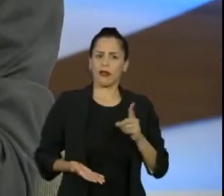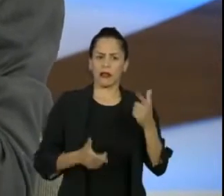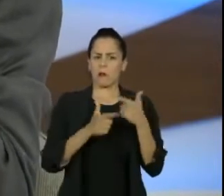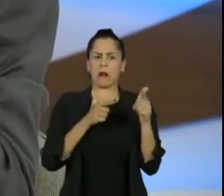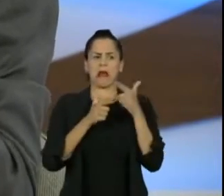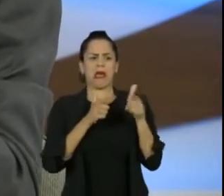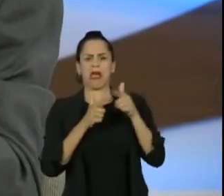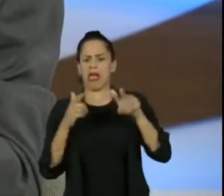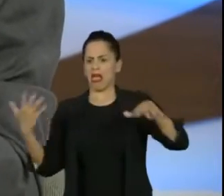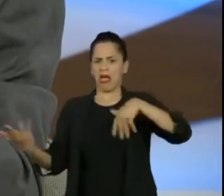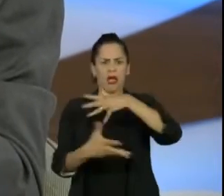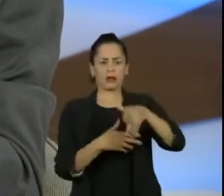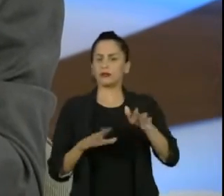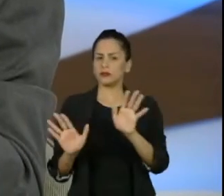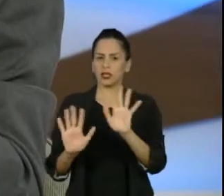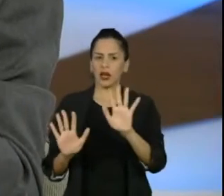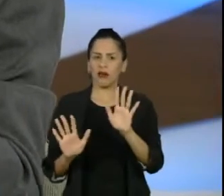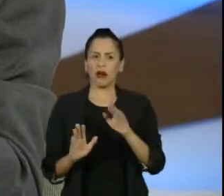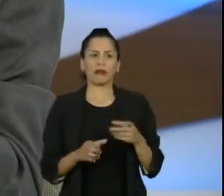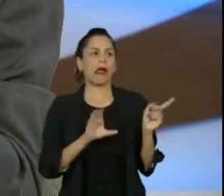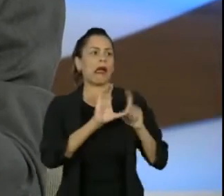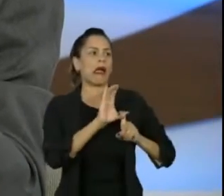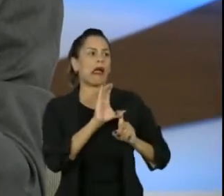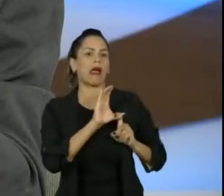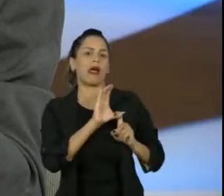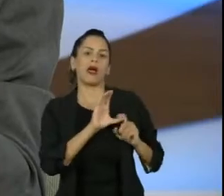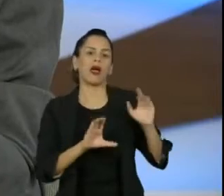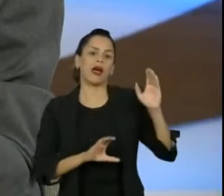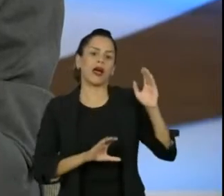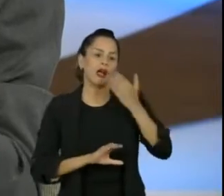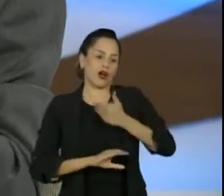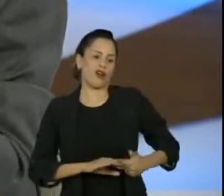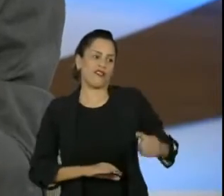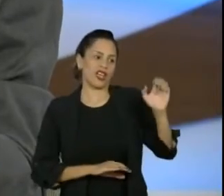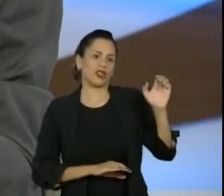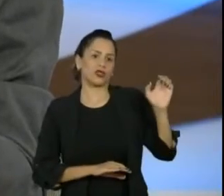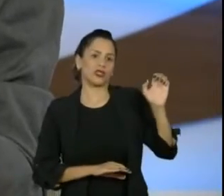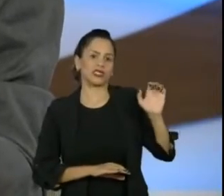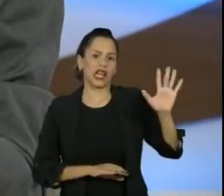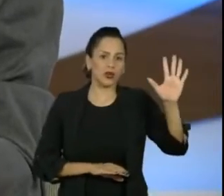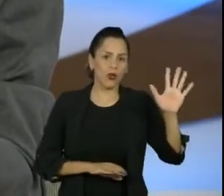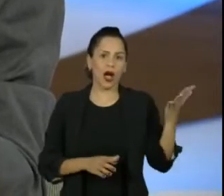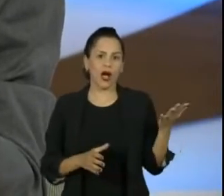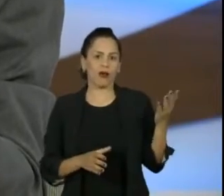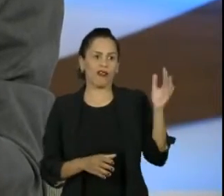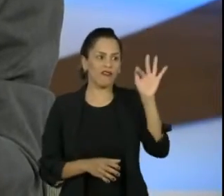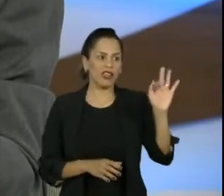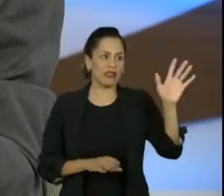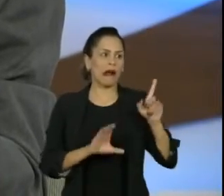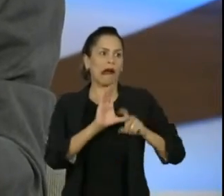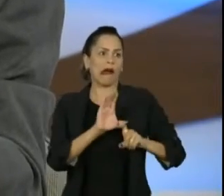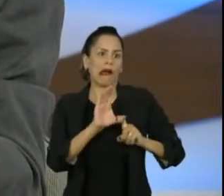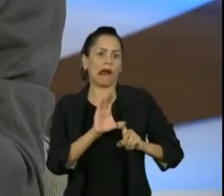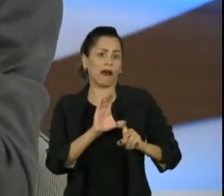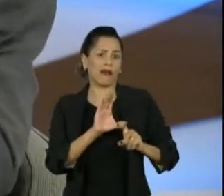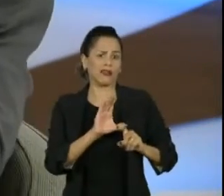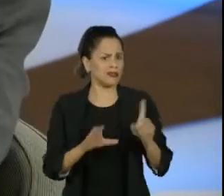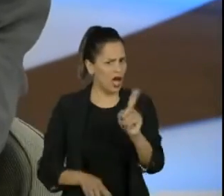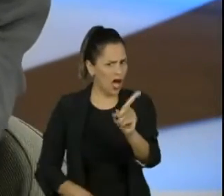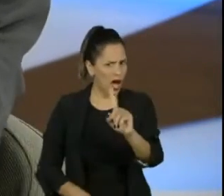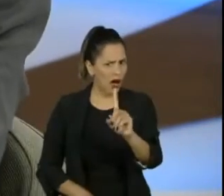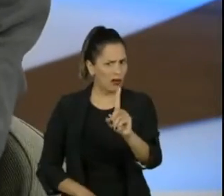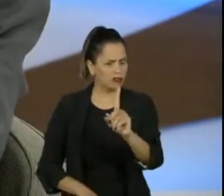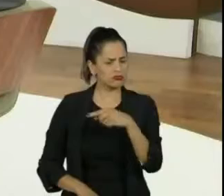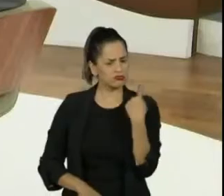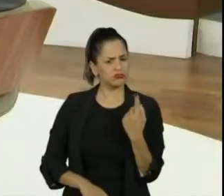problema. Nós não dependemos do governo estadual, porque aí nós estávamos morto, e muito medo do governo federal, né? Então, a gente